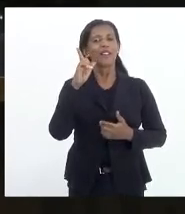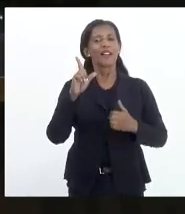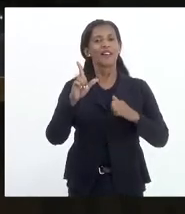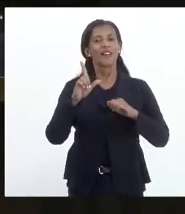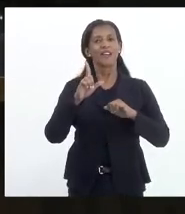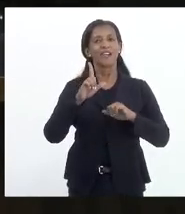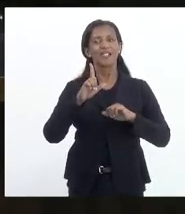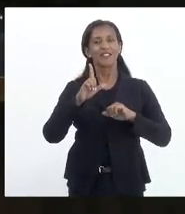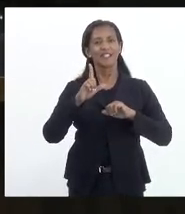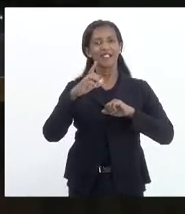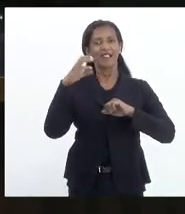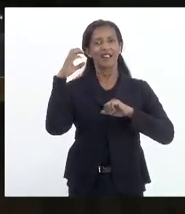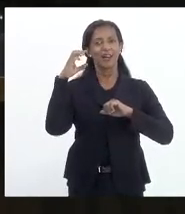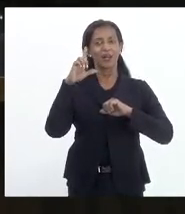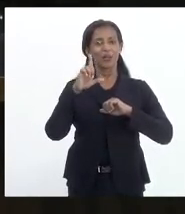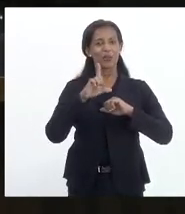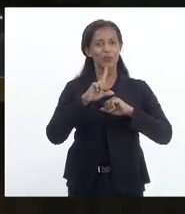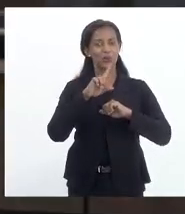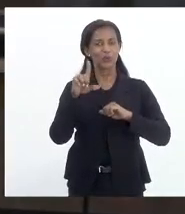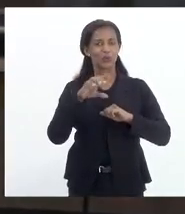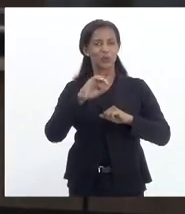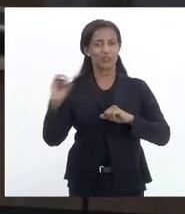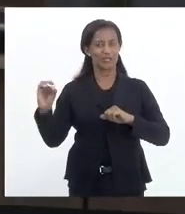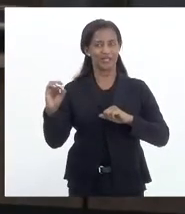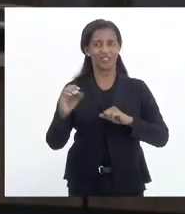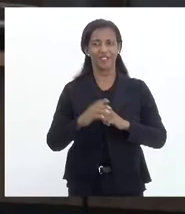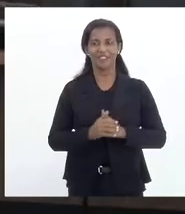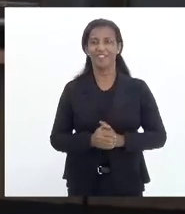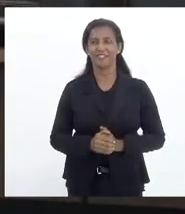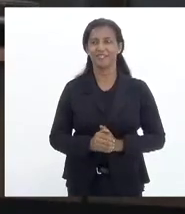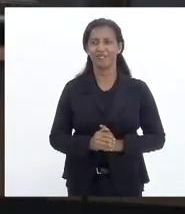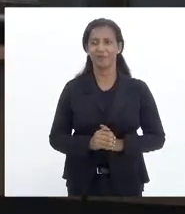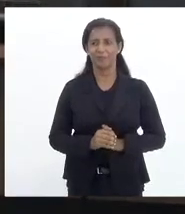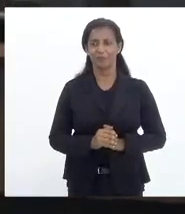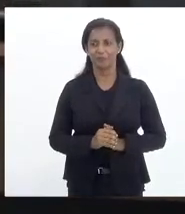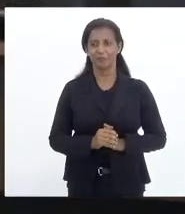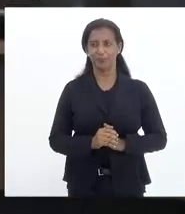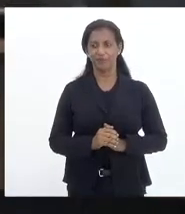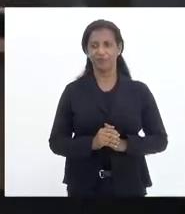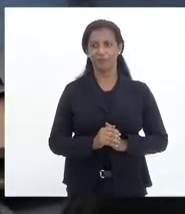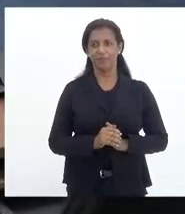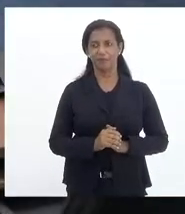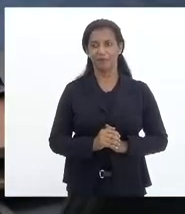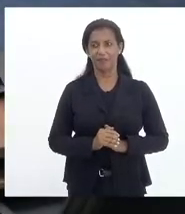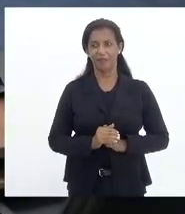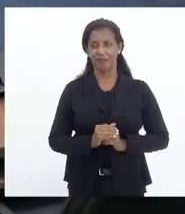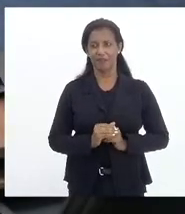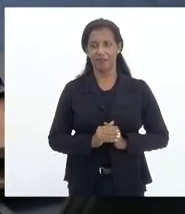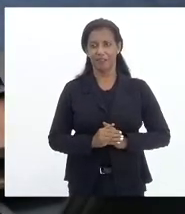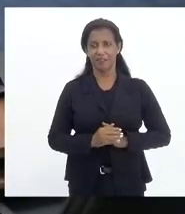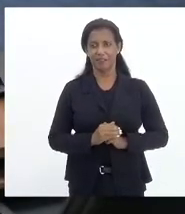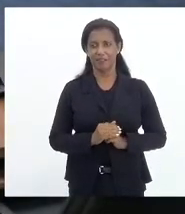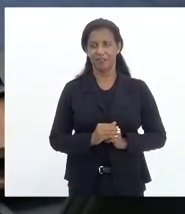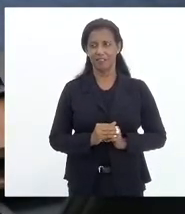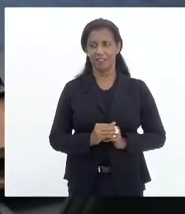minha amiga Lucinha II E aí